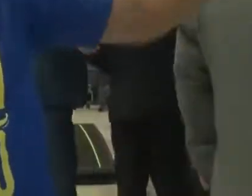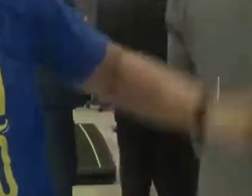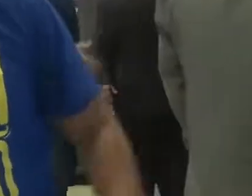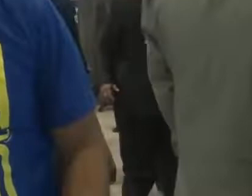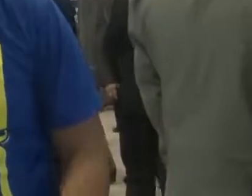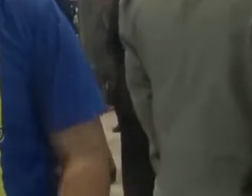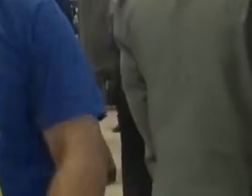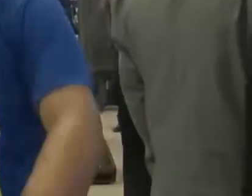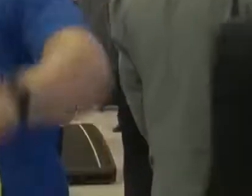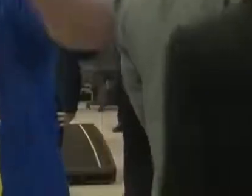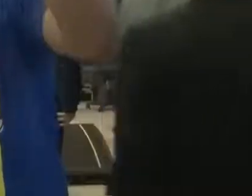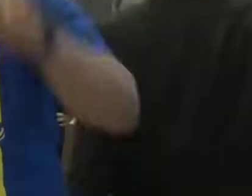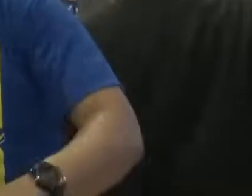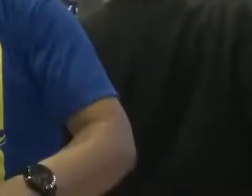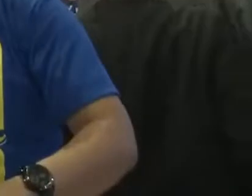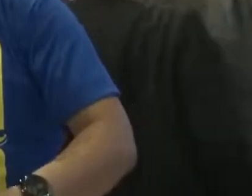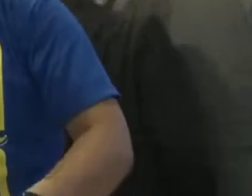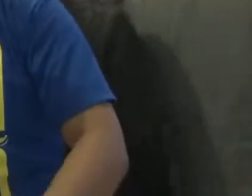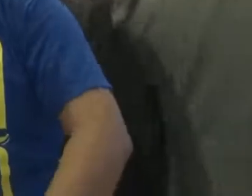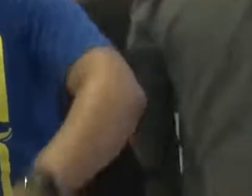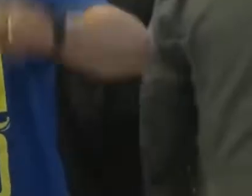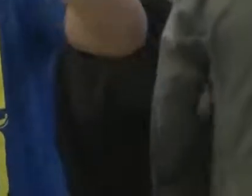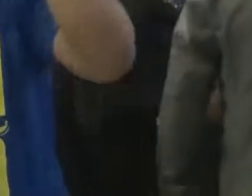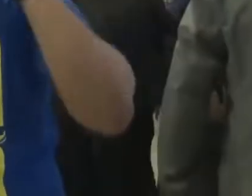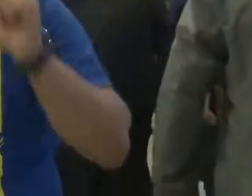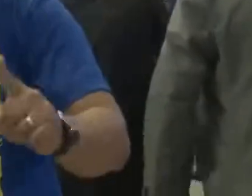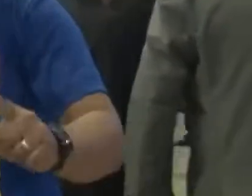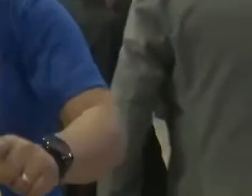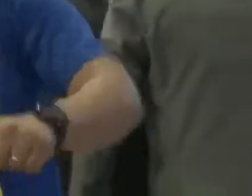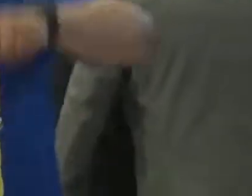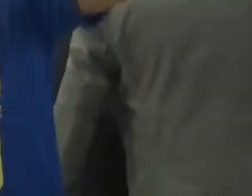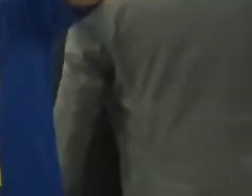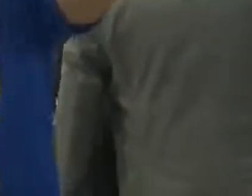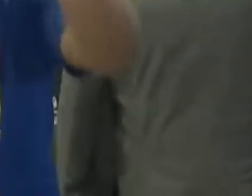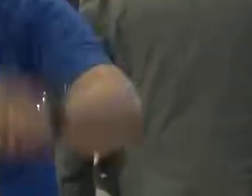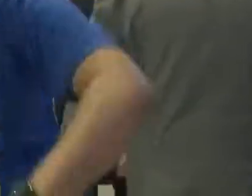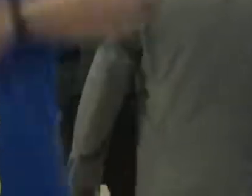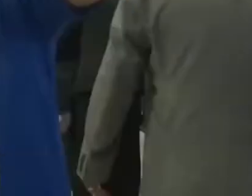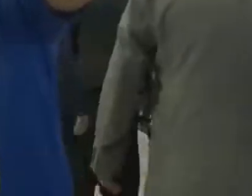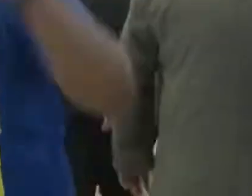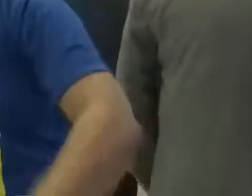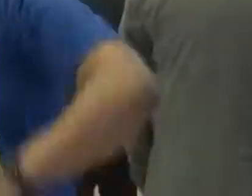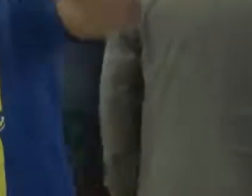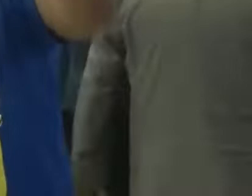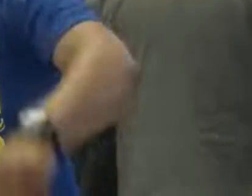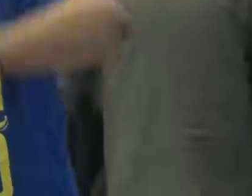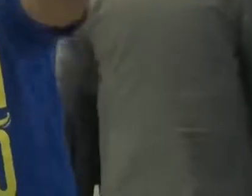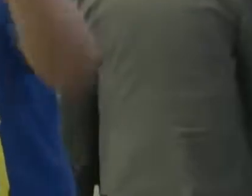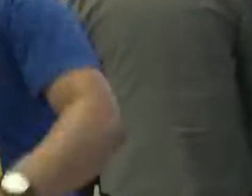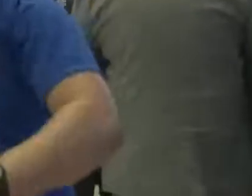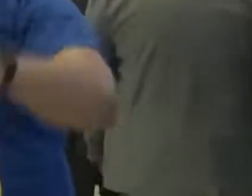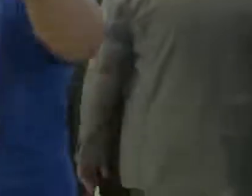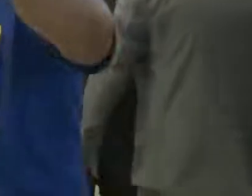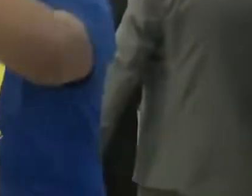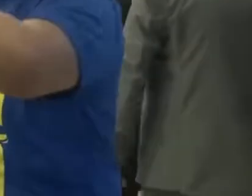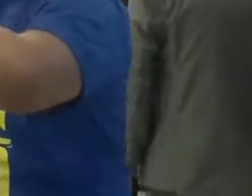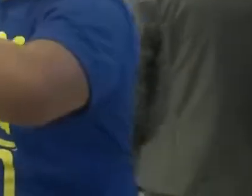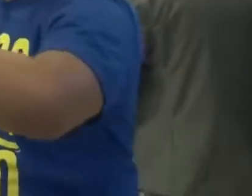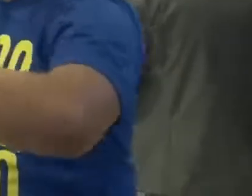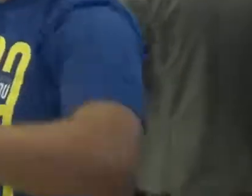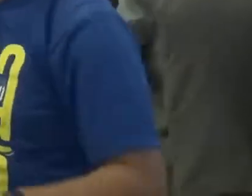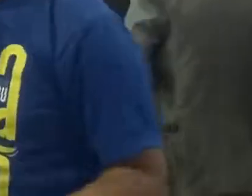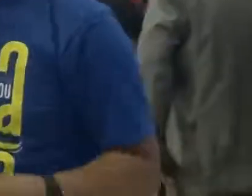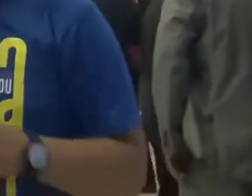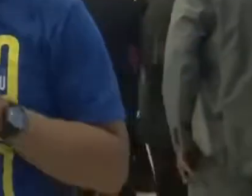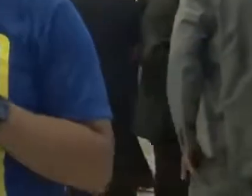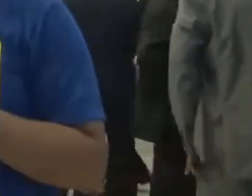palavra de Deus que vem sendo pregada, você que está acompanhando, acredite que Jesus em breve voltará para buscar a sua